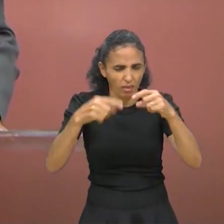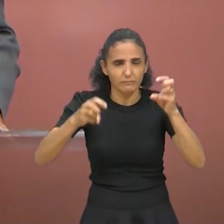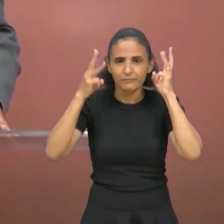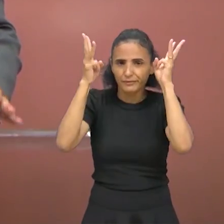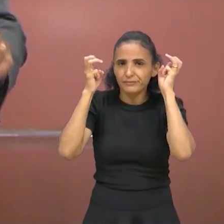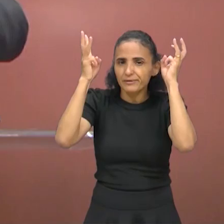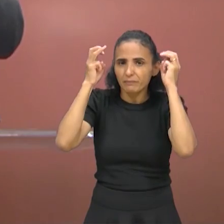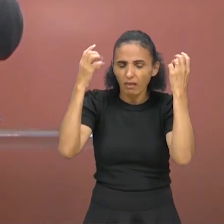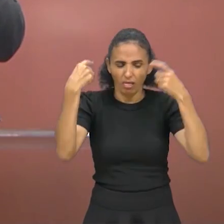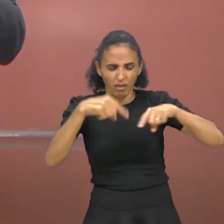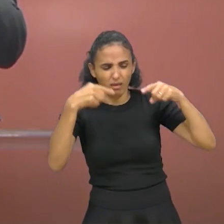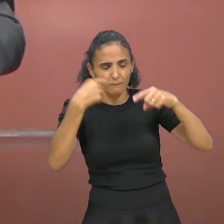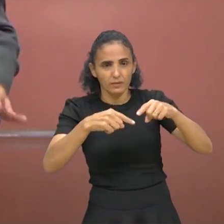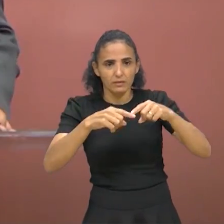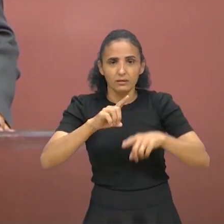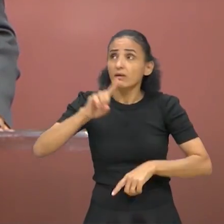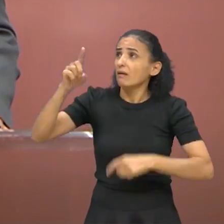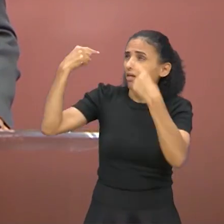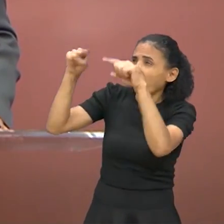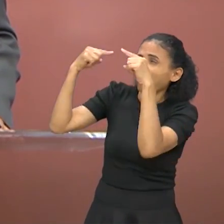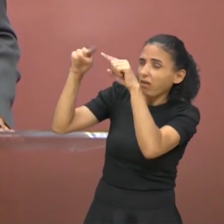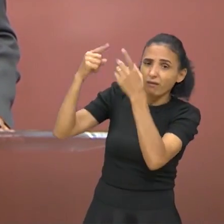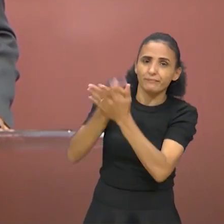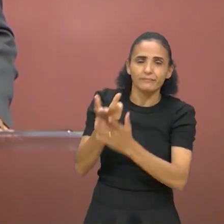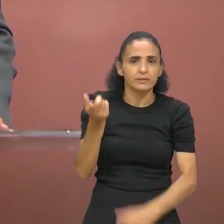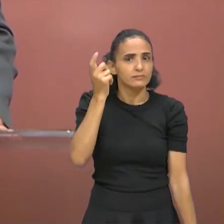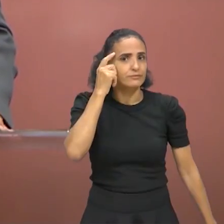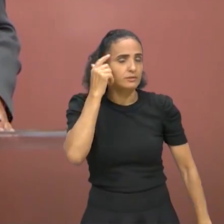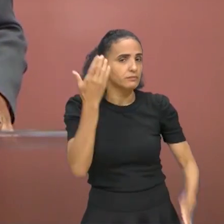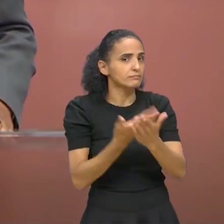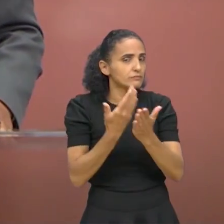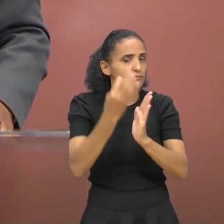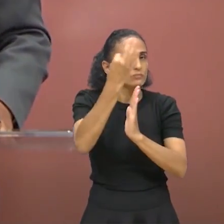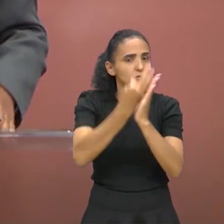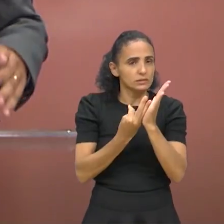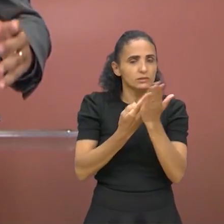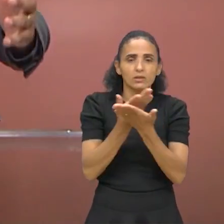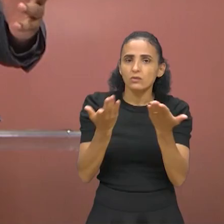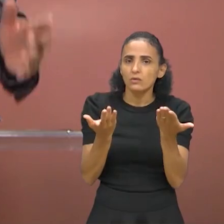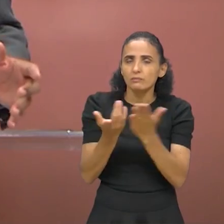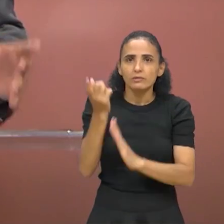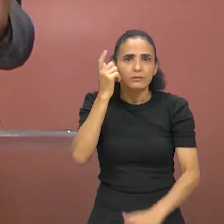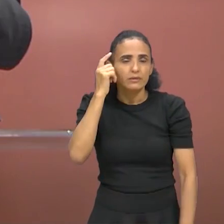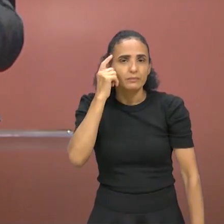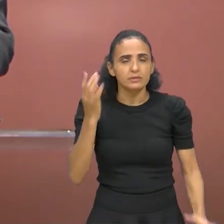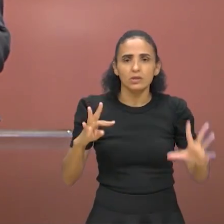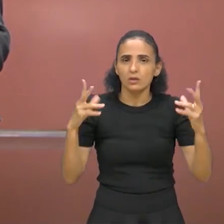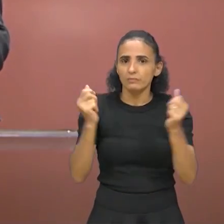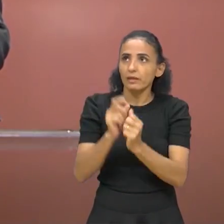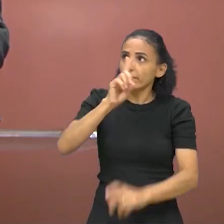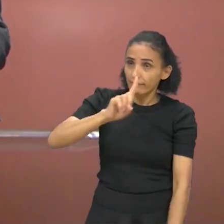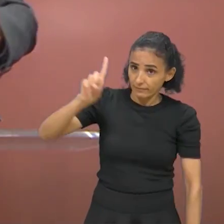Moisés, contra Deus. E eu estava meditando neste texto e pude chegar numa conclusão.